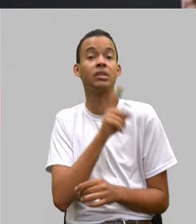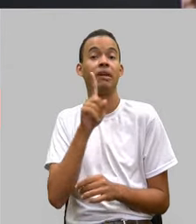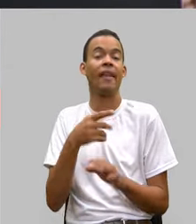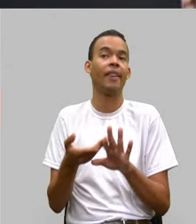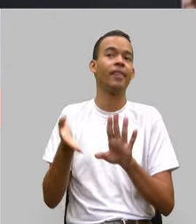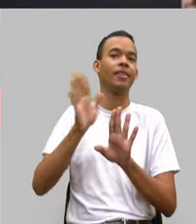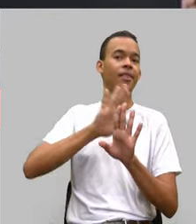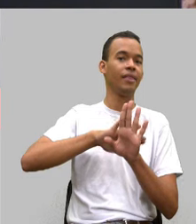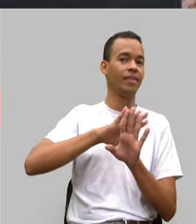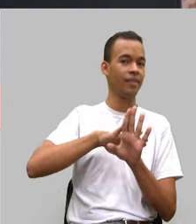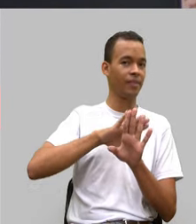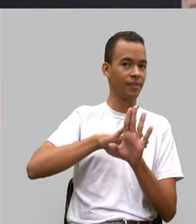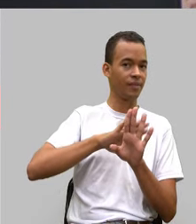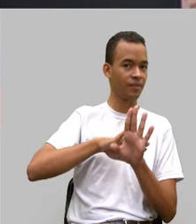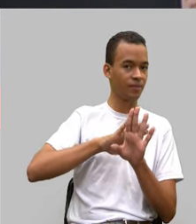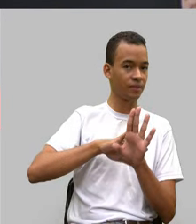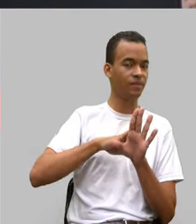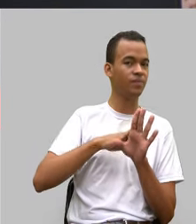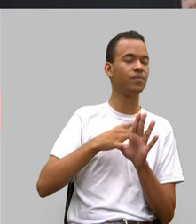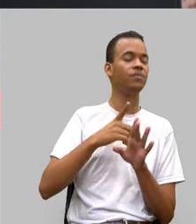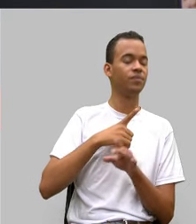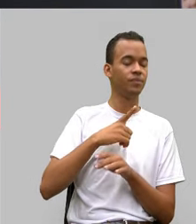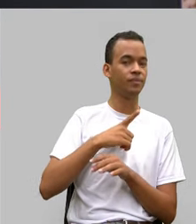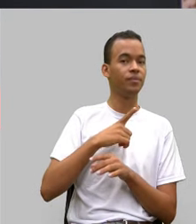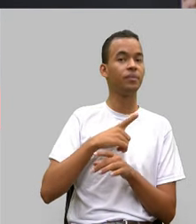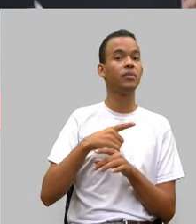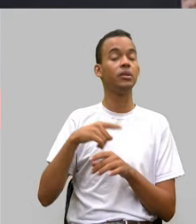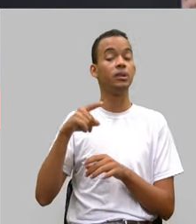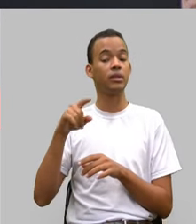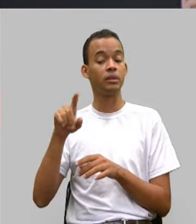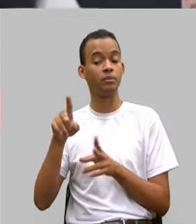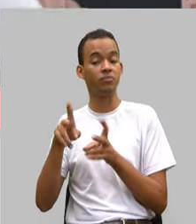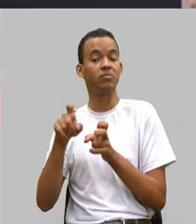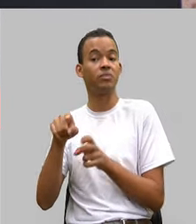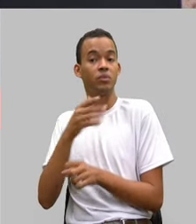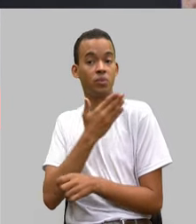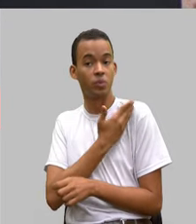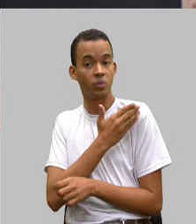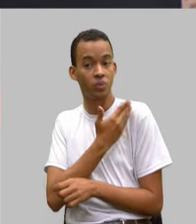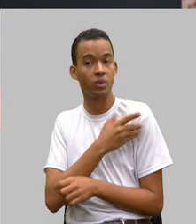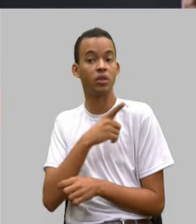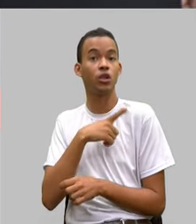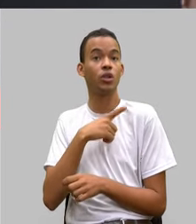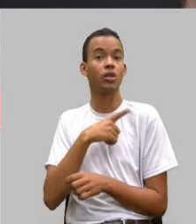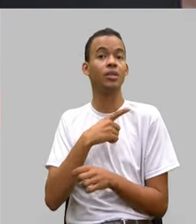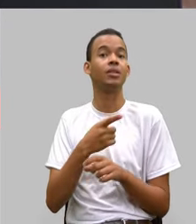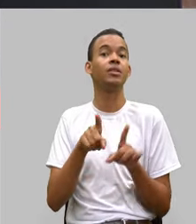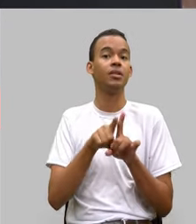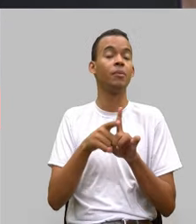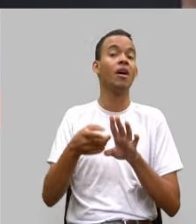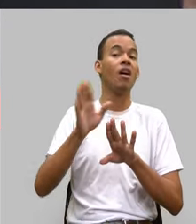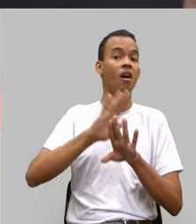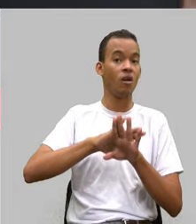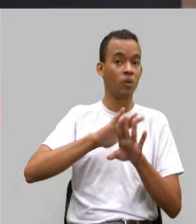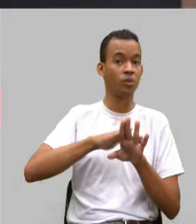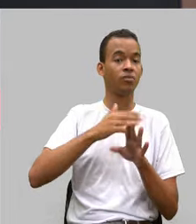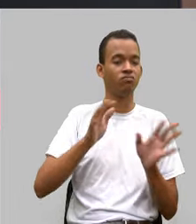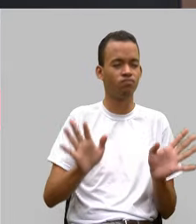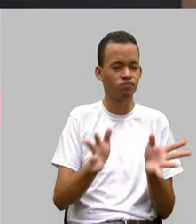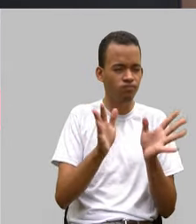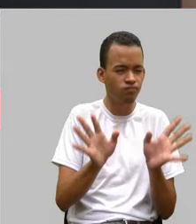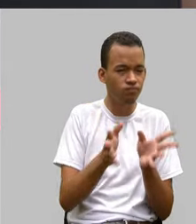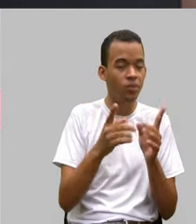disso nós temos que sempre que pensar que existe o preconceito tem também alguém fomentando esse preconceito por um interesse